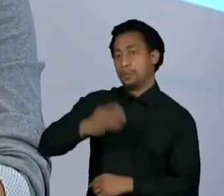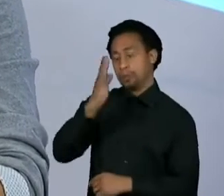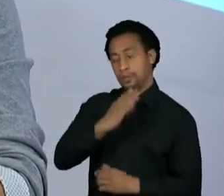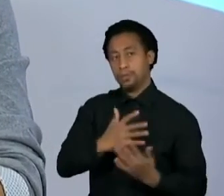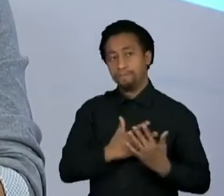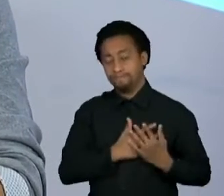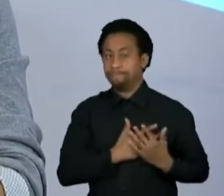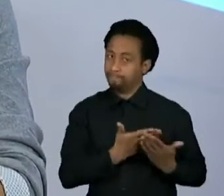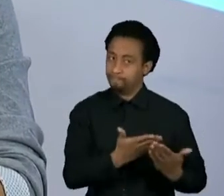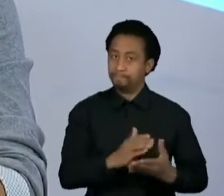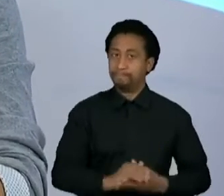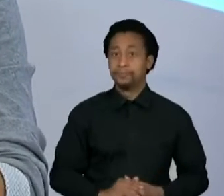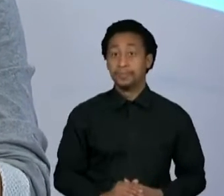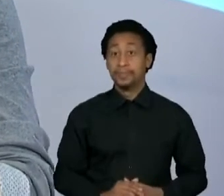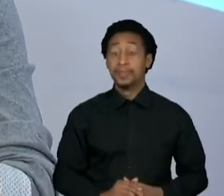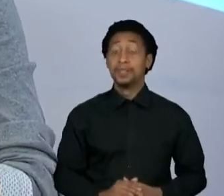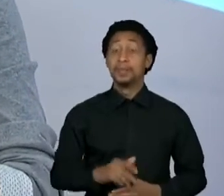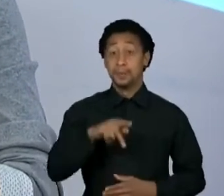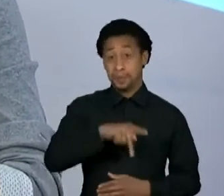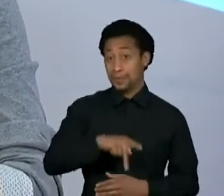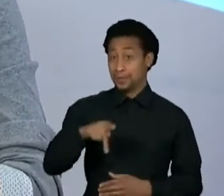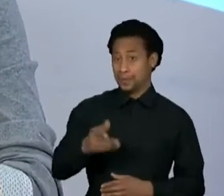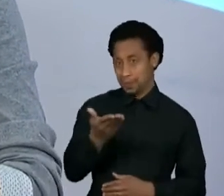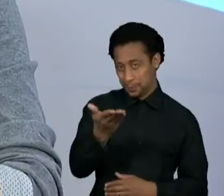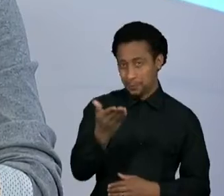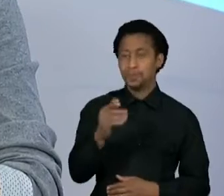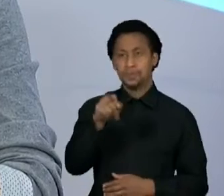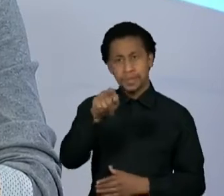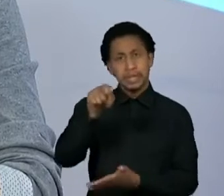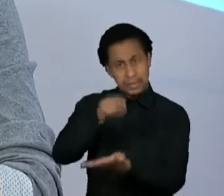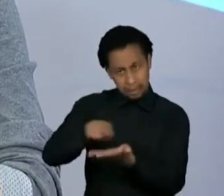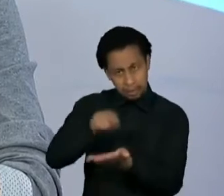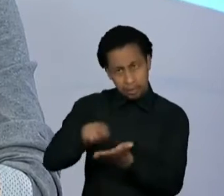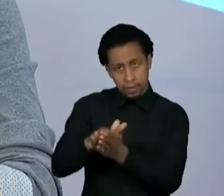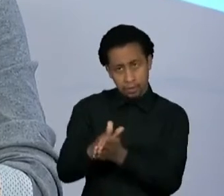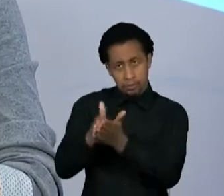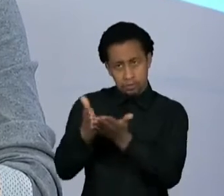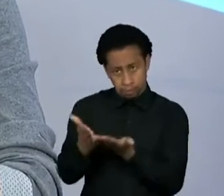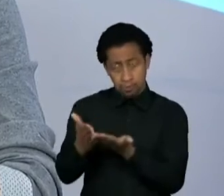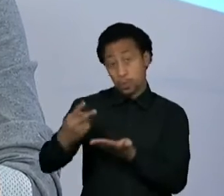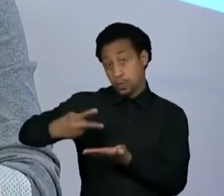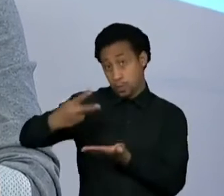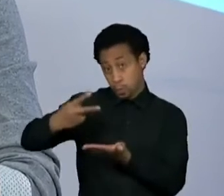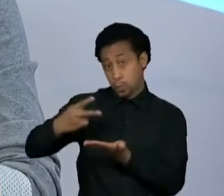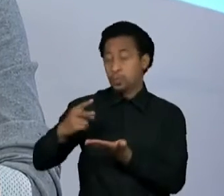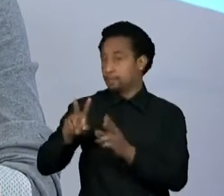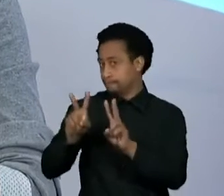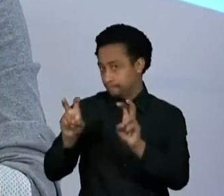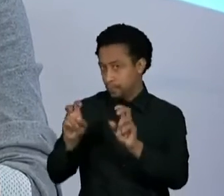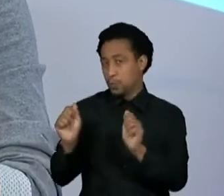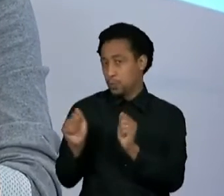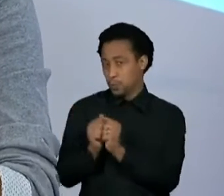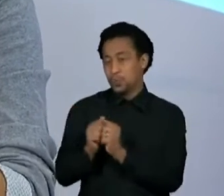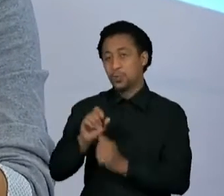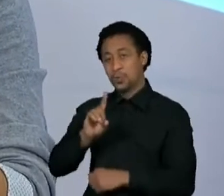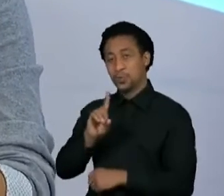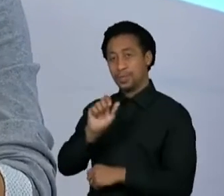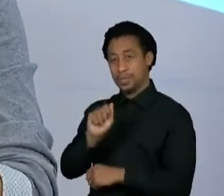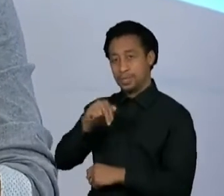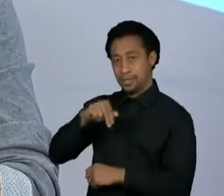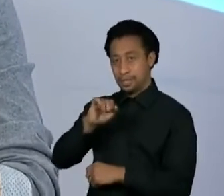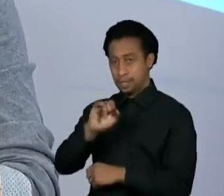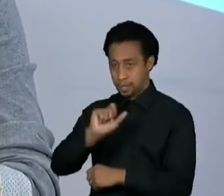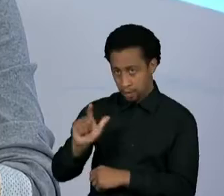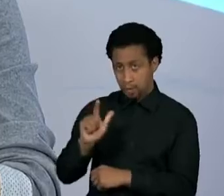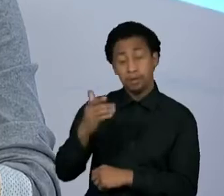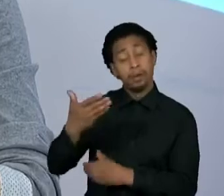solidariedade. Professor Levitsky, o senhor está escrevendo, junto com Daniel Ziblatt, o segundo volume de Como Morrem as Democracias. E o senhor